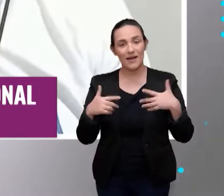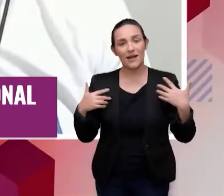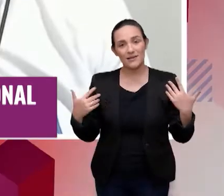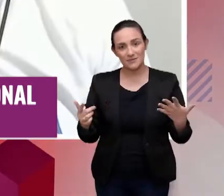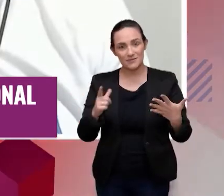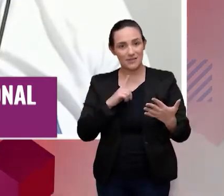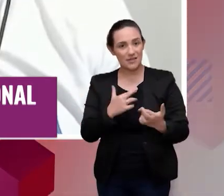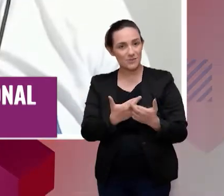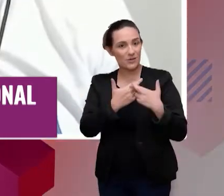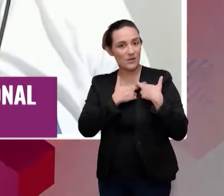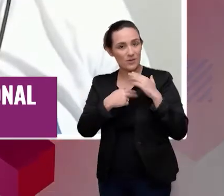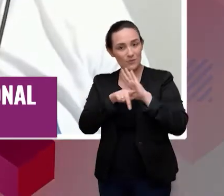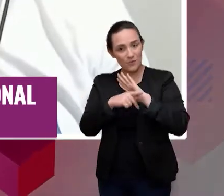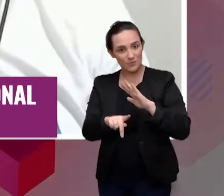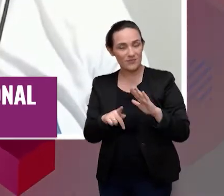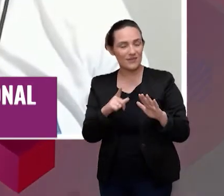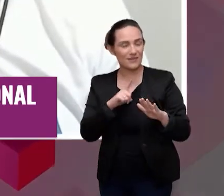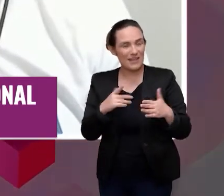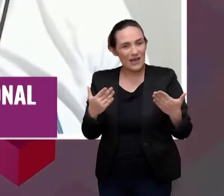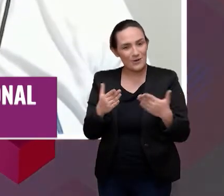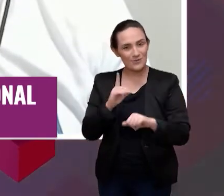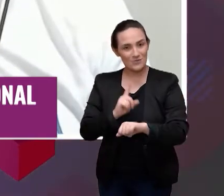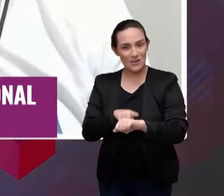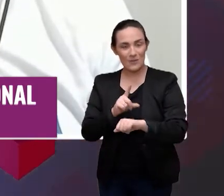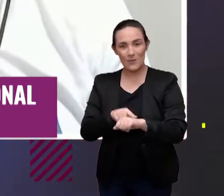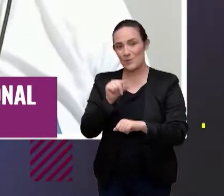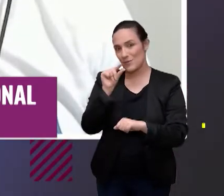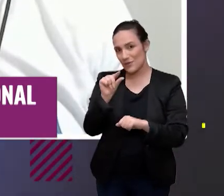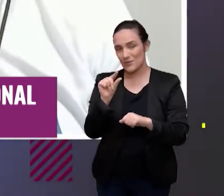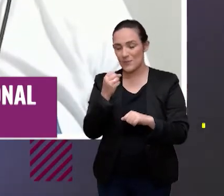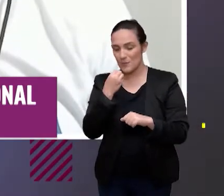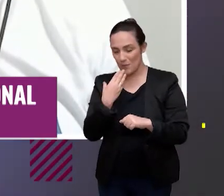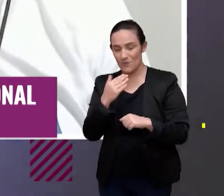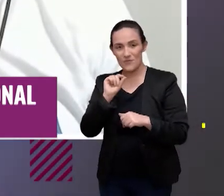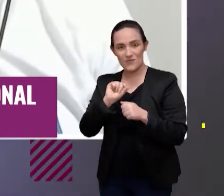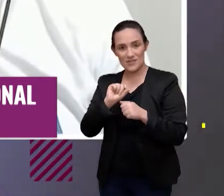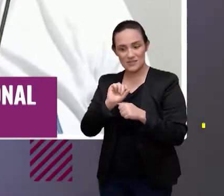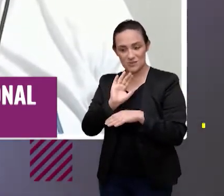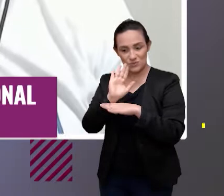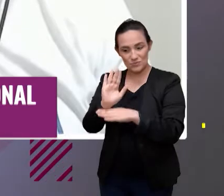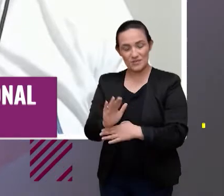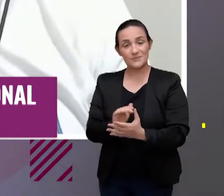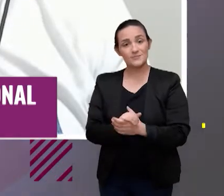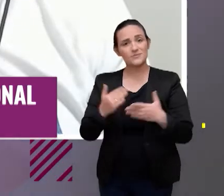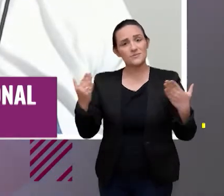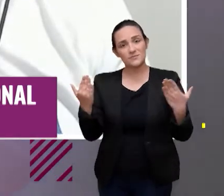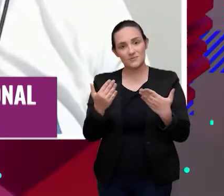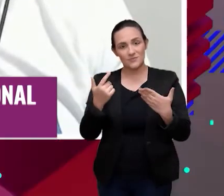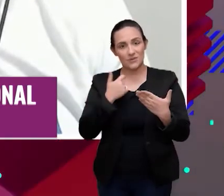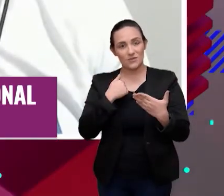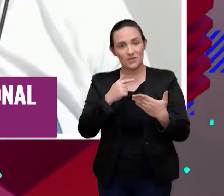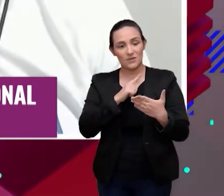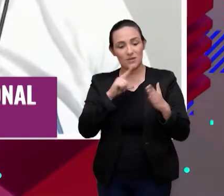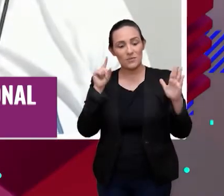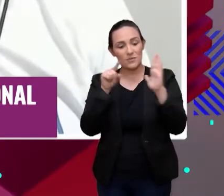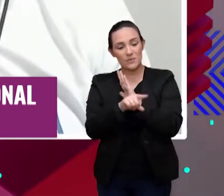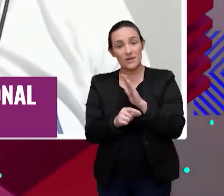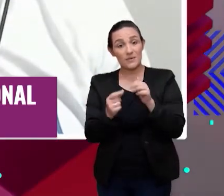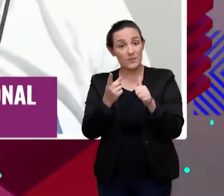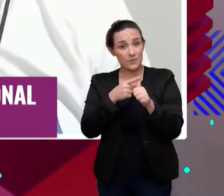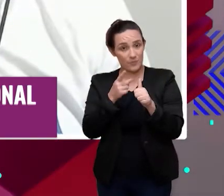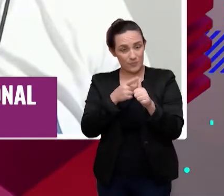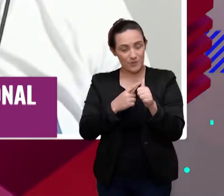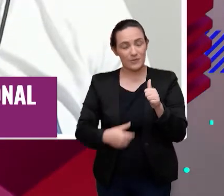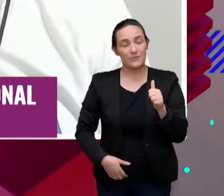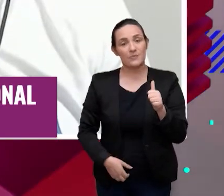e tiram um tempinho para fazer o bem. Então, comenta com a gente a primeira pergunta que eu vou fazer. Qual que é a intenção, qual que